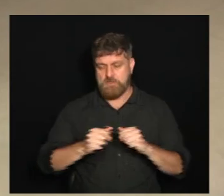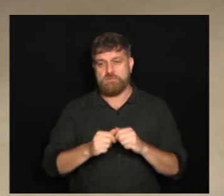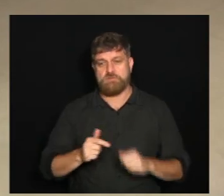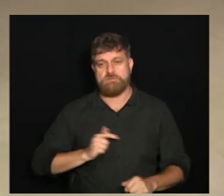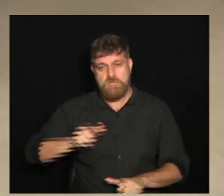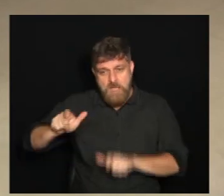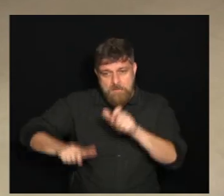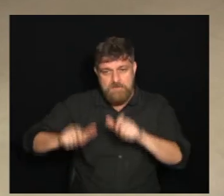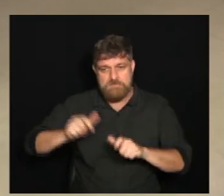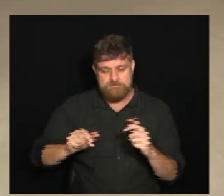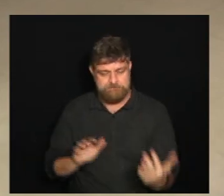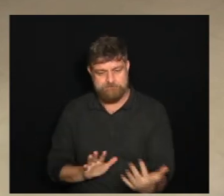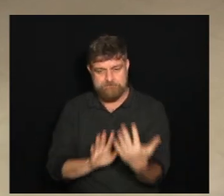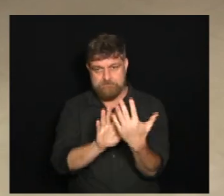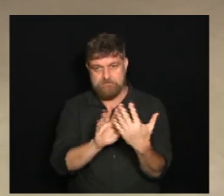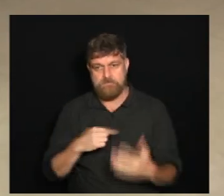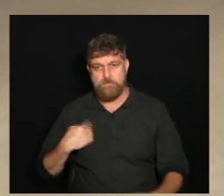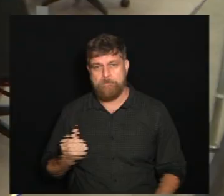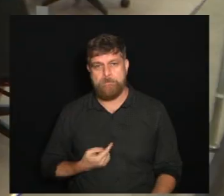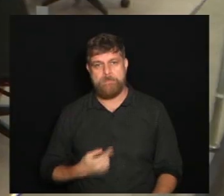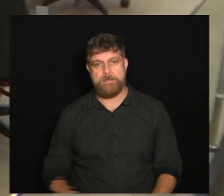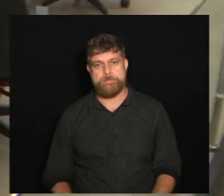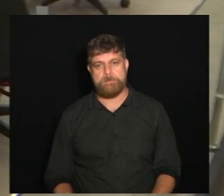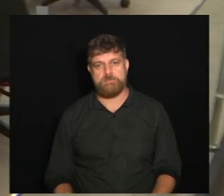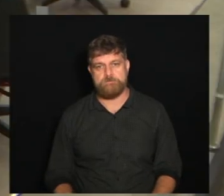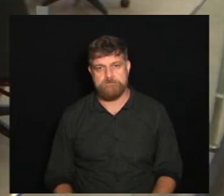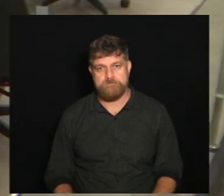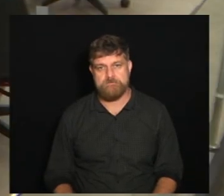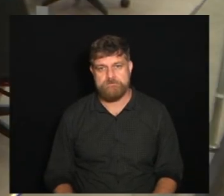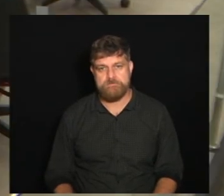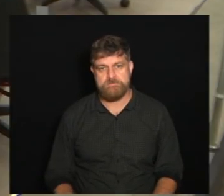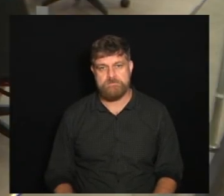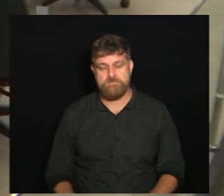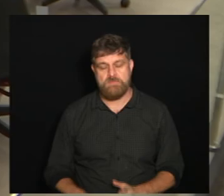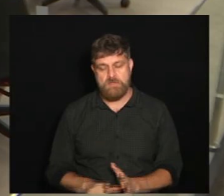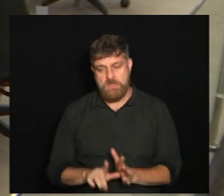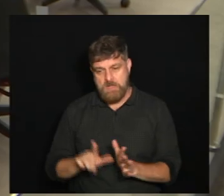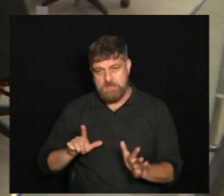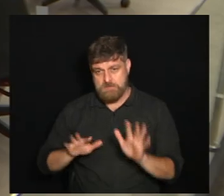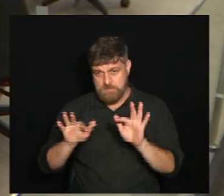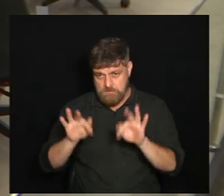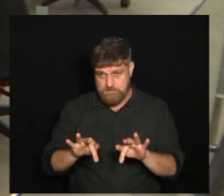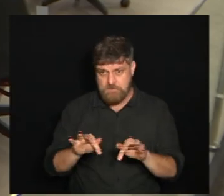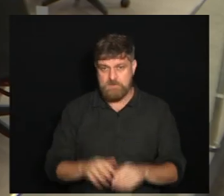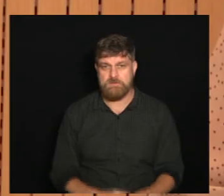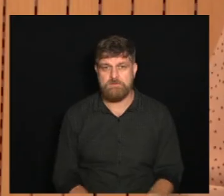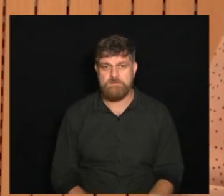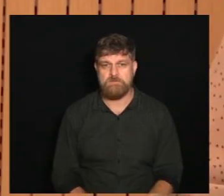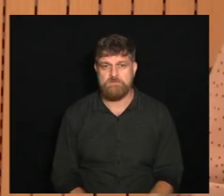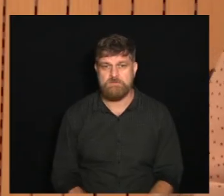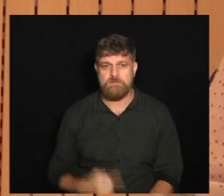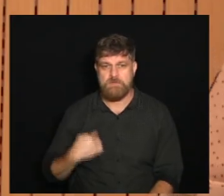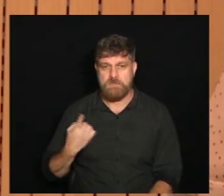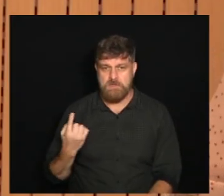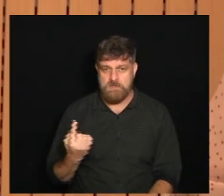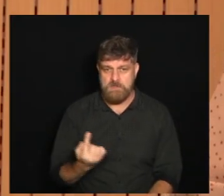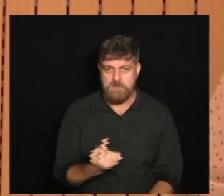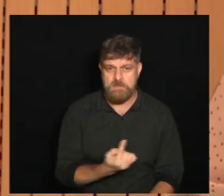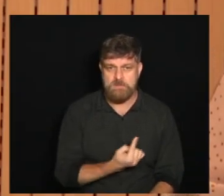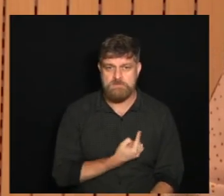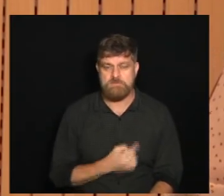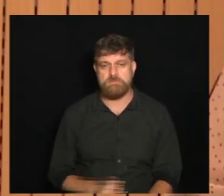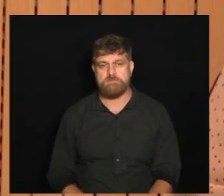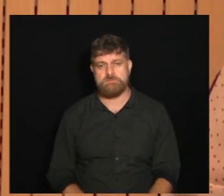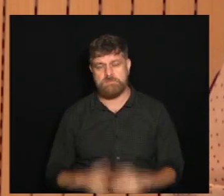aqueles que estão na linha de frente. Então, fica aqui os nossos reconhecimentos. E antes de encerrarmos a sessão, nós vamos encerrar com essas